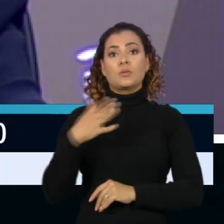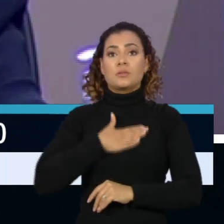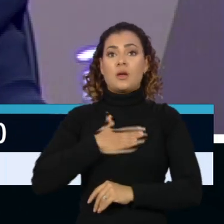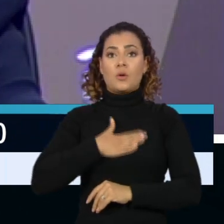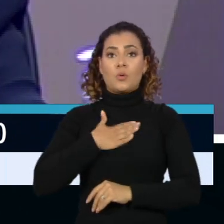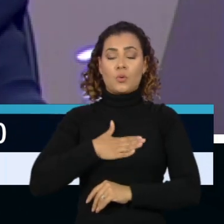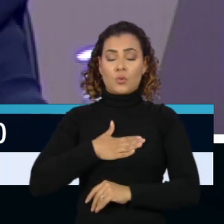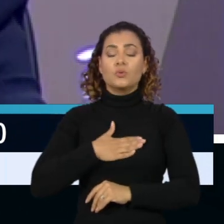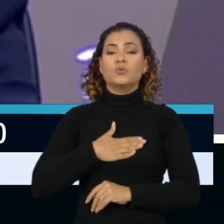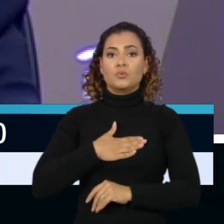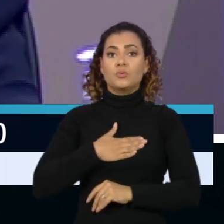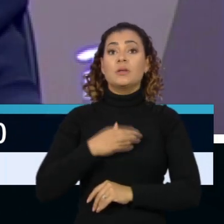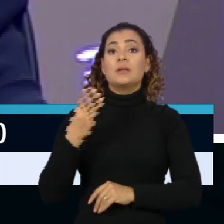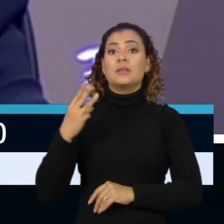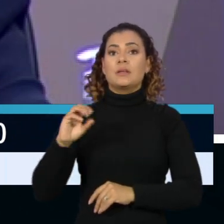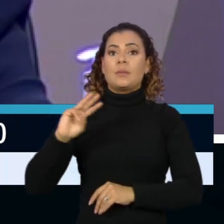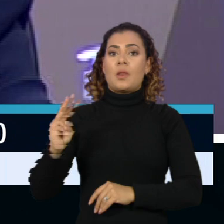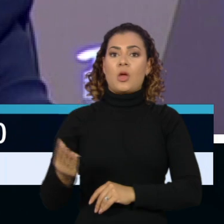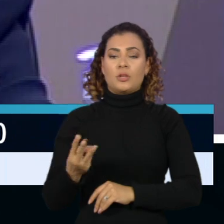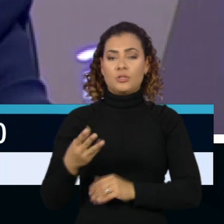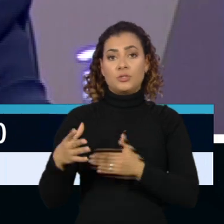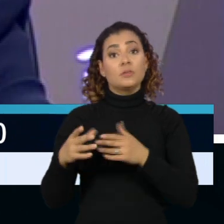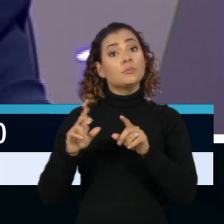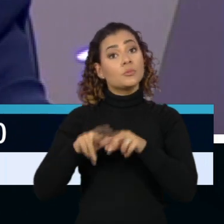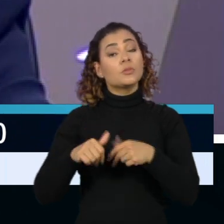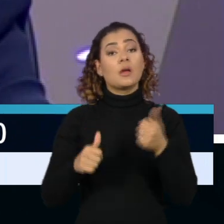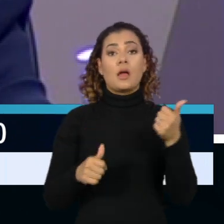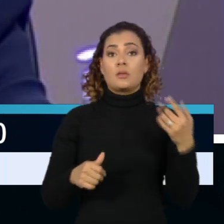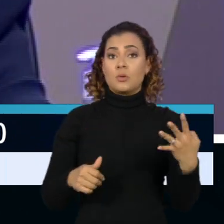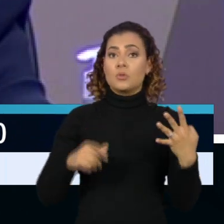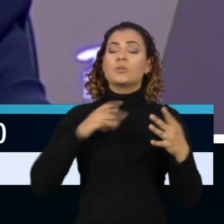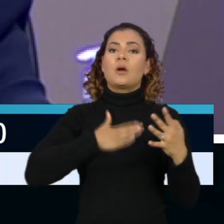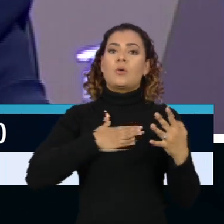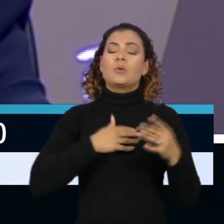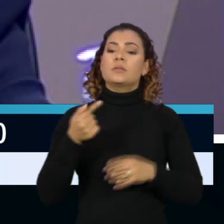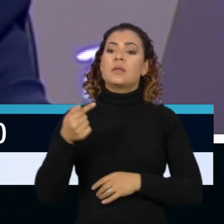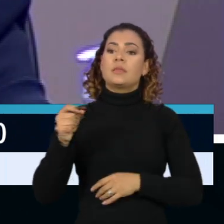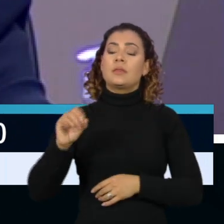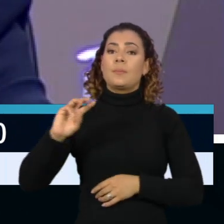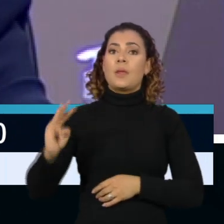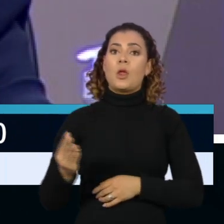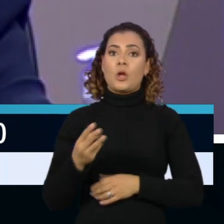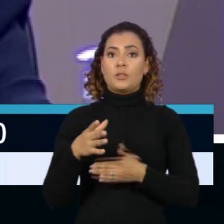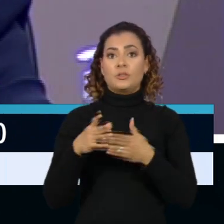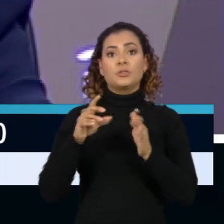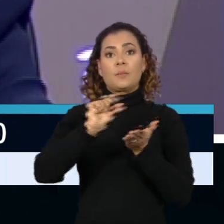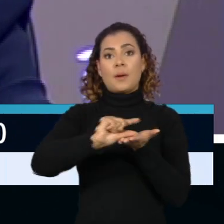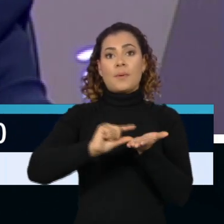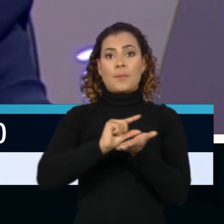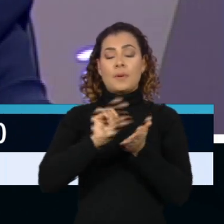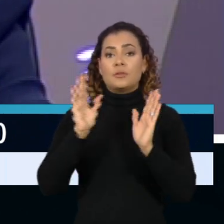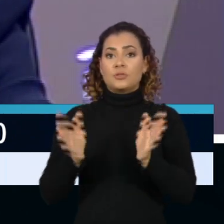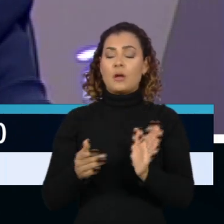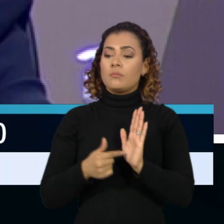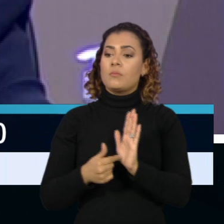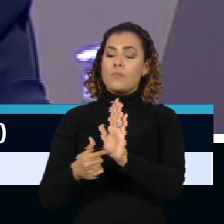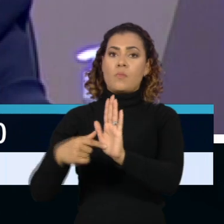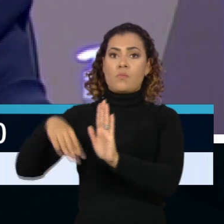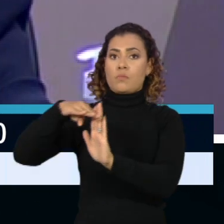doses. Mesmo 14 de agosto, 70 milhões de doses, a oferta